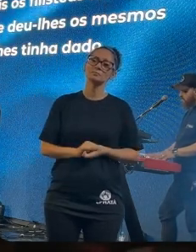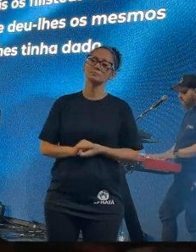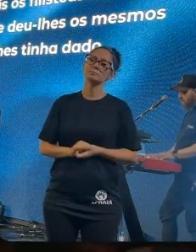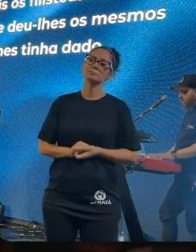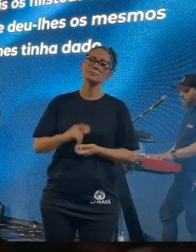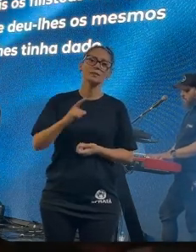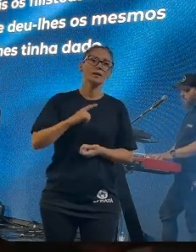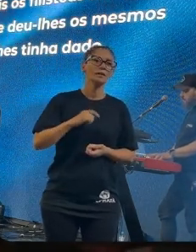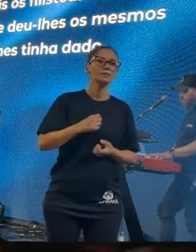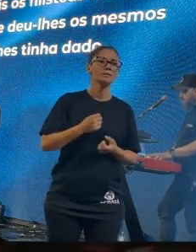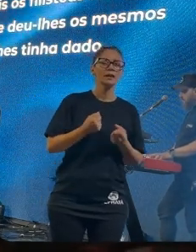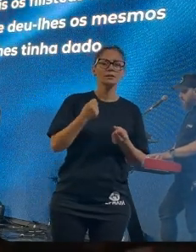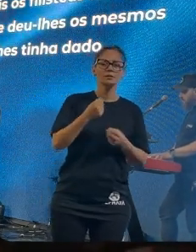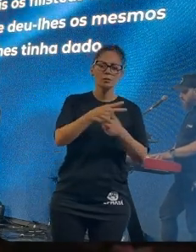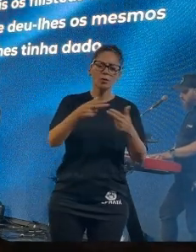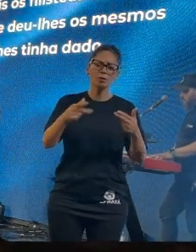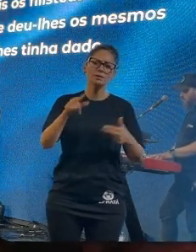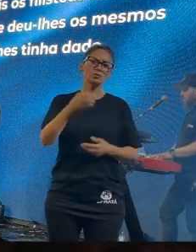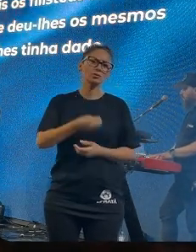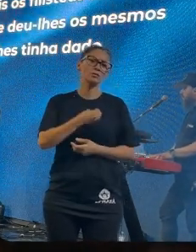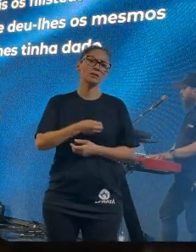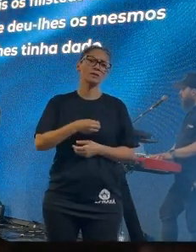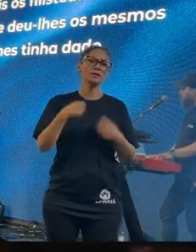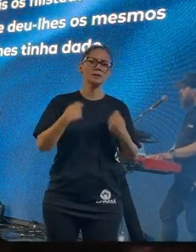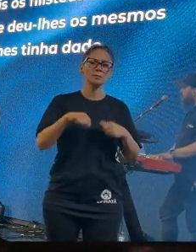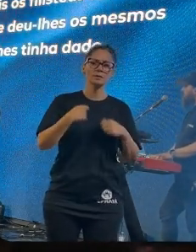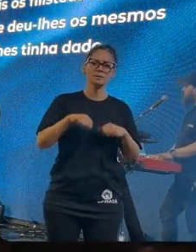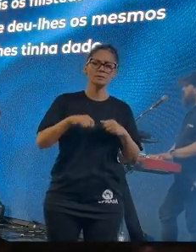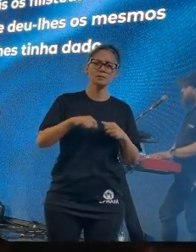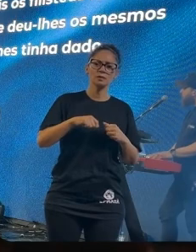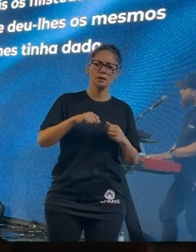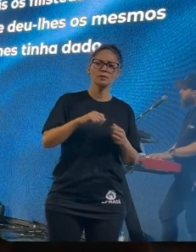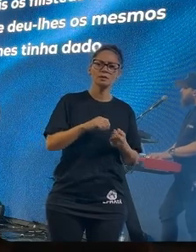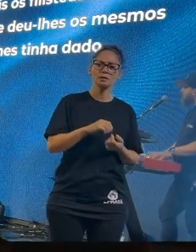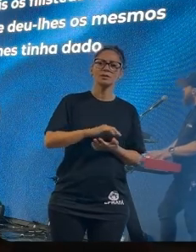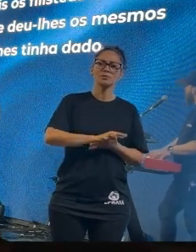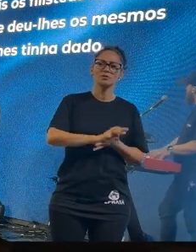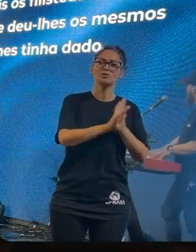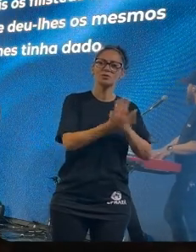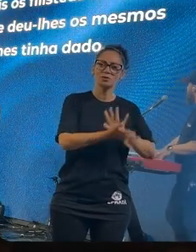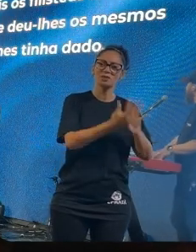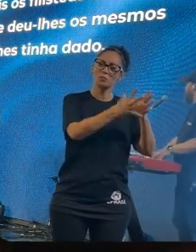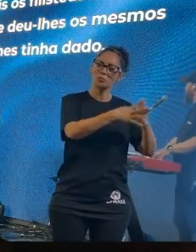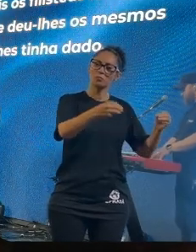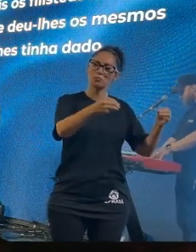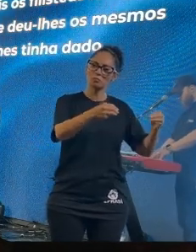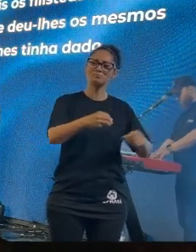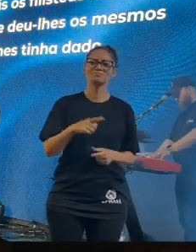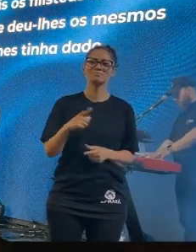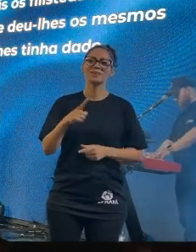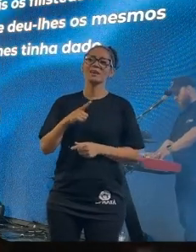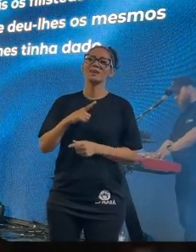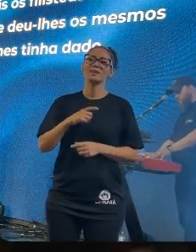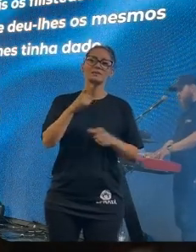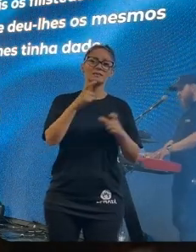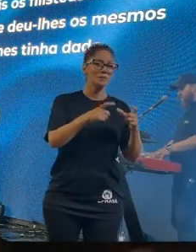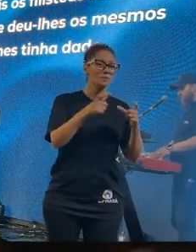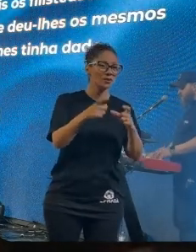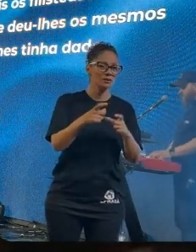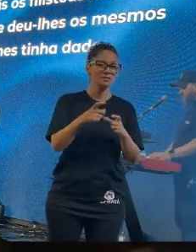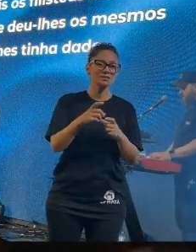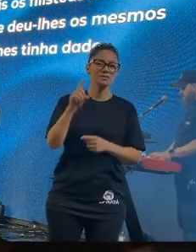Tem muita coisa na tua vida que tem que ser desentulhada. Tem muitos poços que Deus já te deu que estão